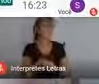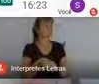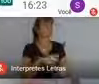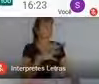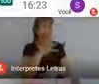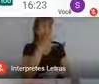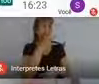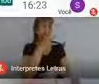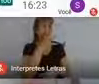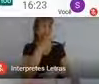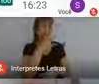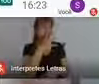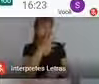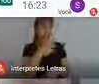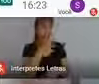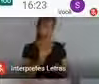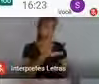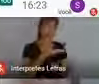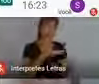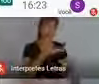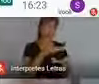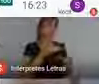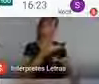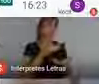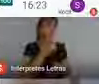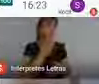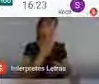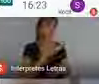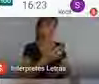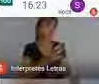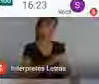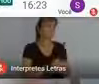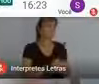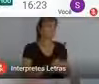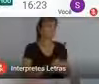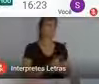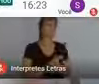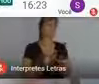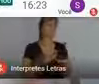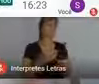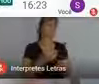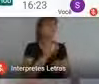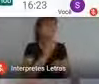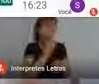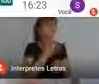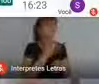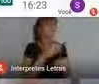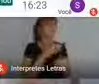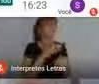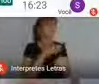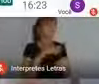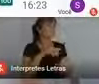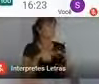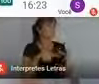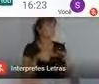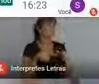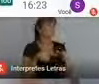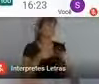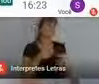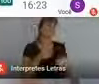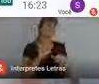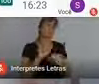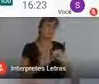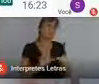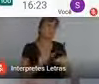de convivência, né, que nós temos tido. E esse belo trabalho me dá realmente